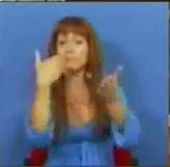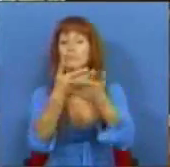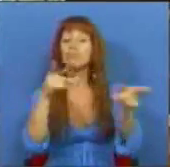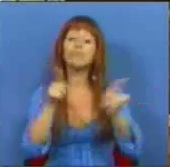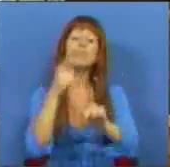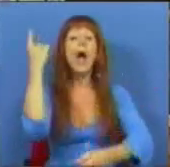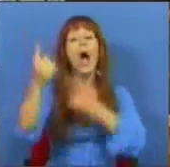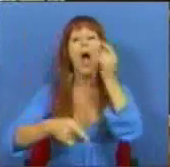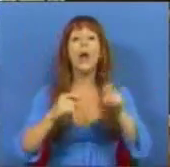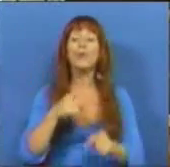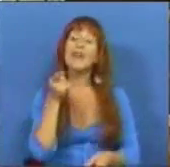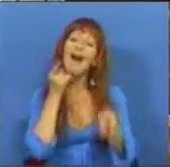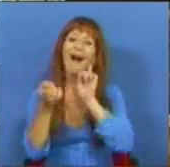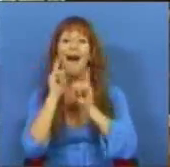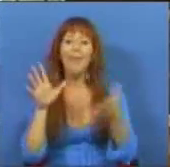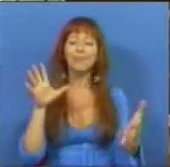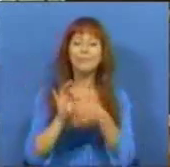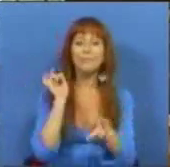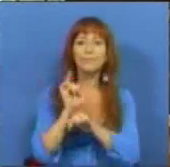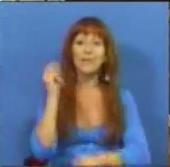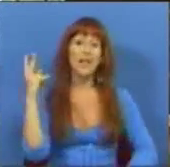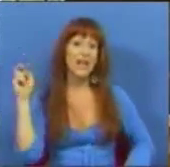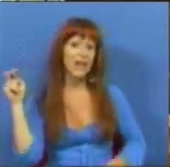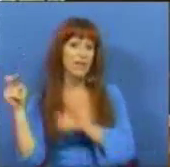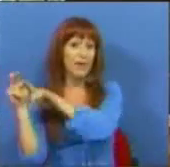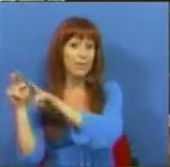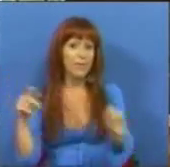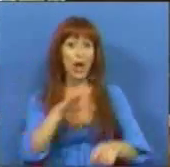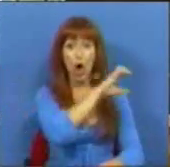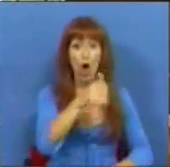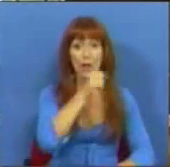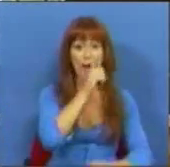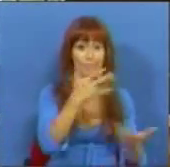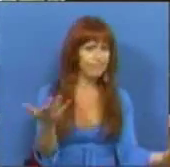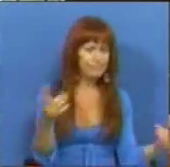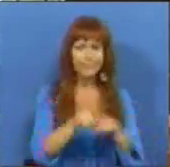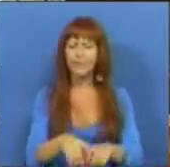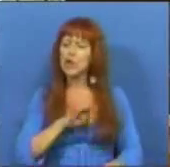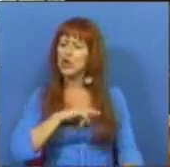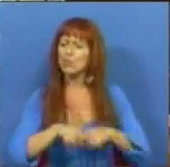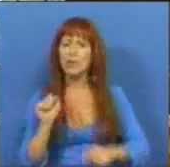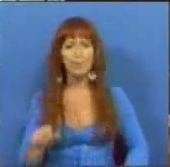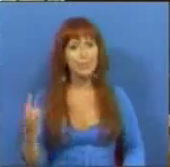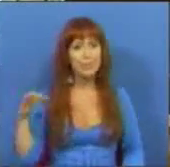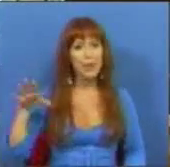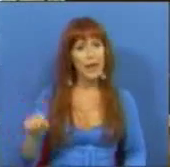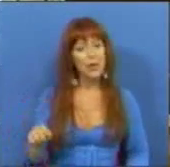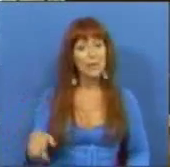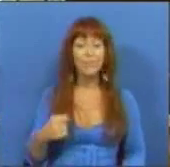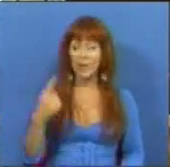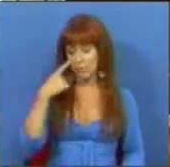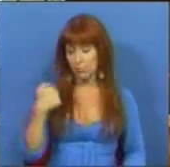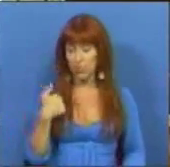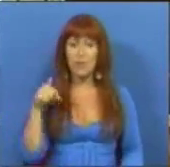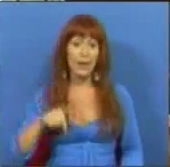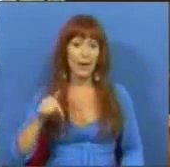com algumas graçolas acerca do IVA sobre a Coca-Cola. E o senhor deputado do Partido Socialista, que nos